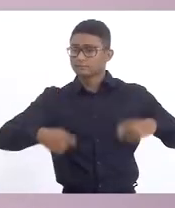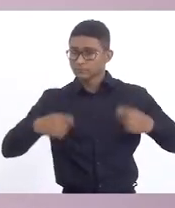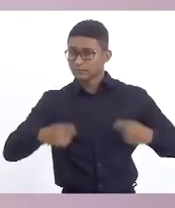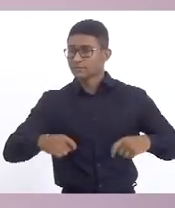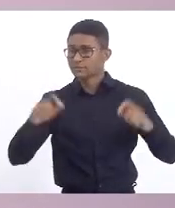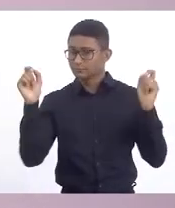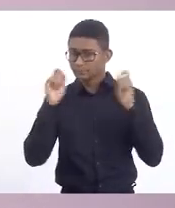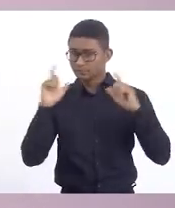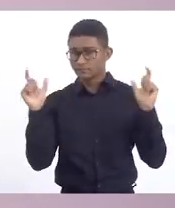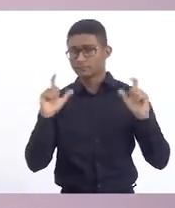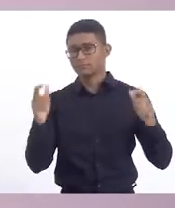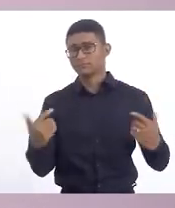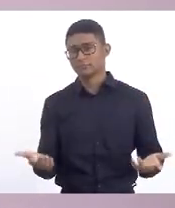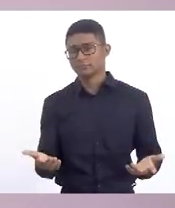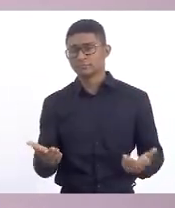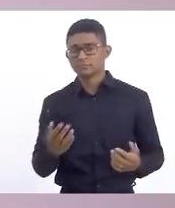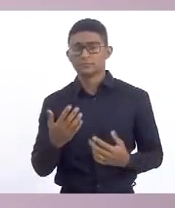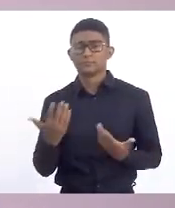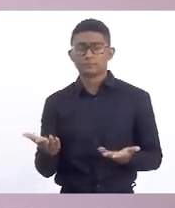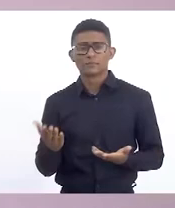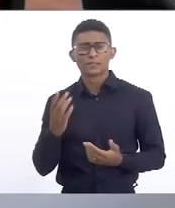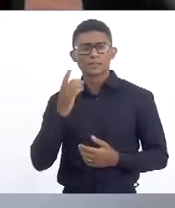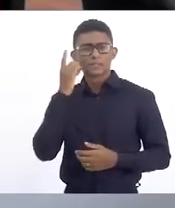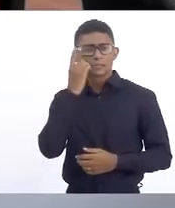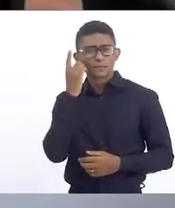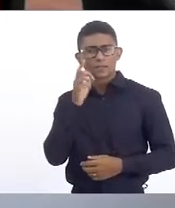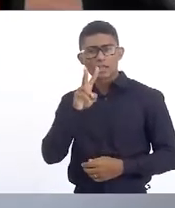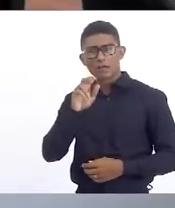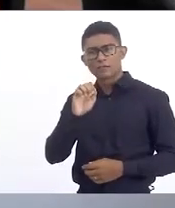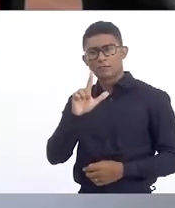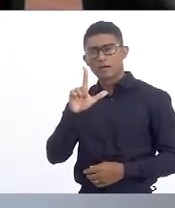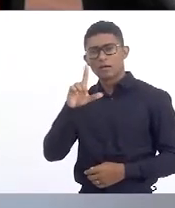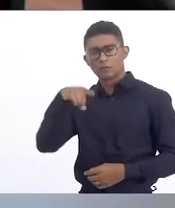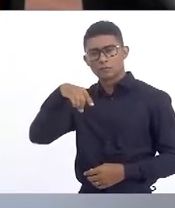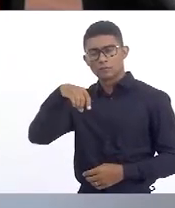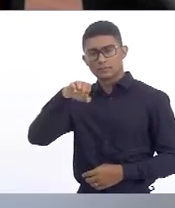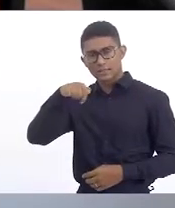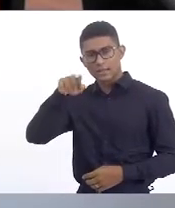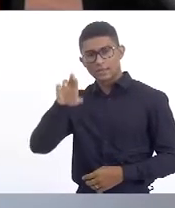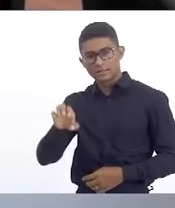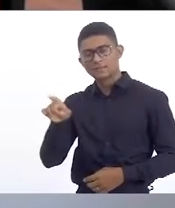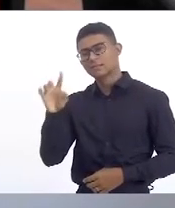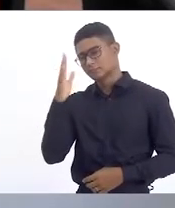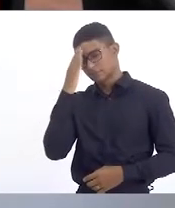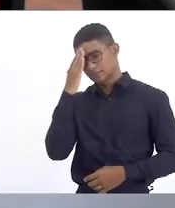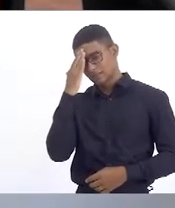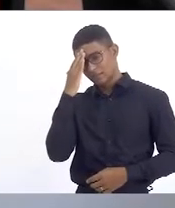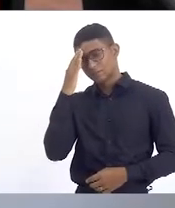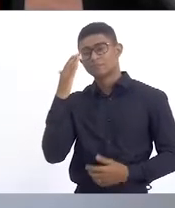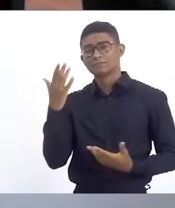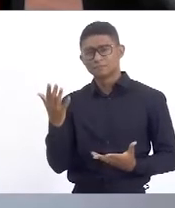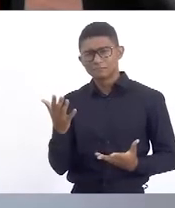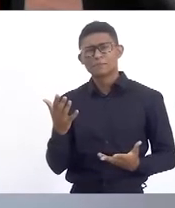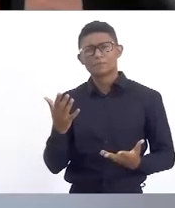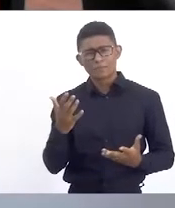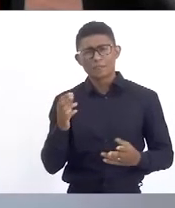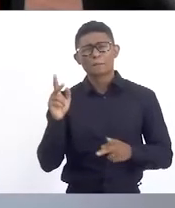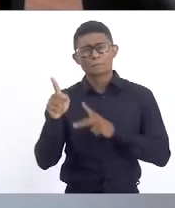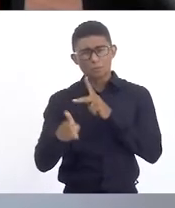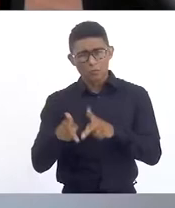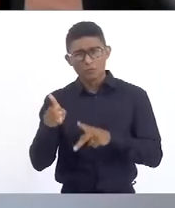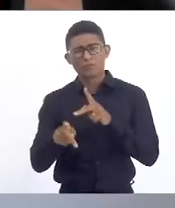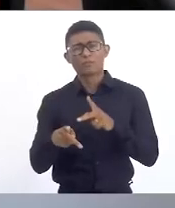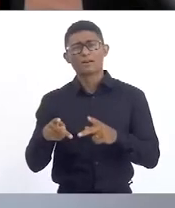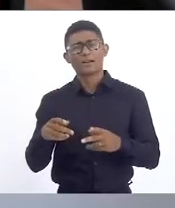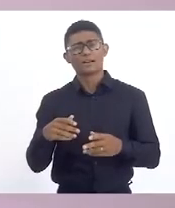atentos. O deputado Valdec sabe perfeitamente de que quantas vezes a população se desloca para vir aqui à